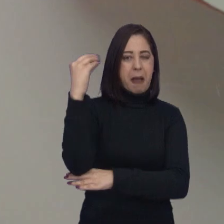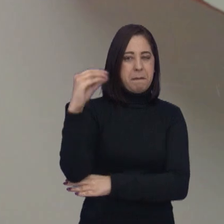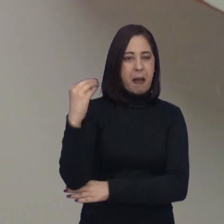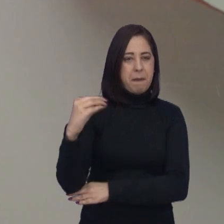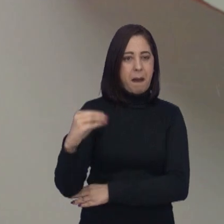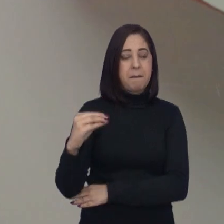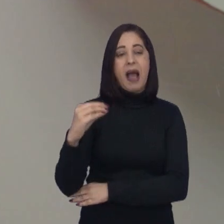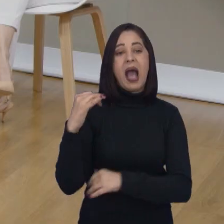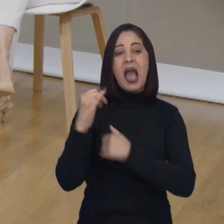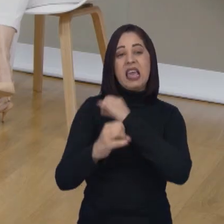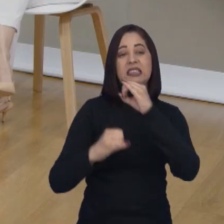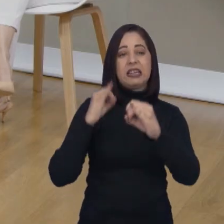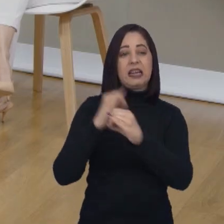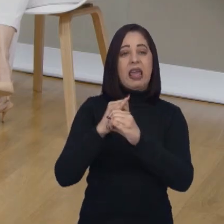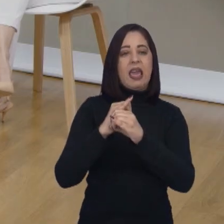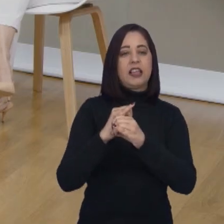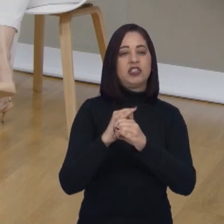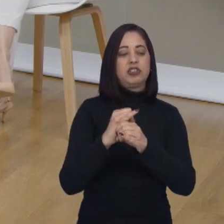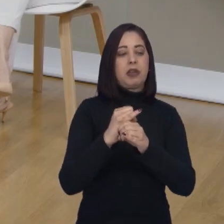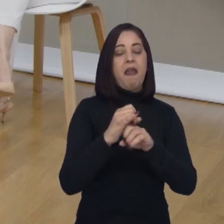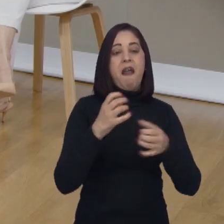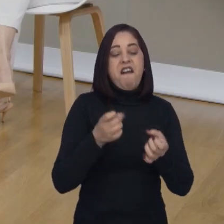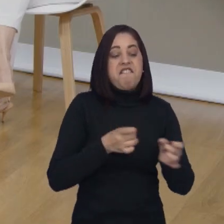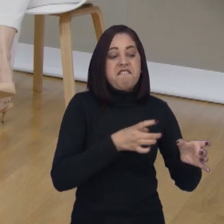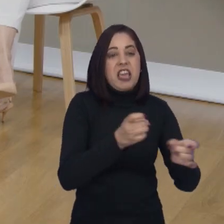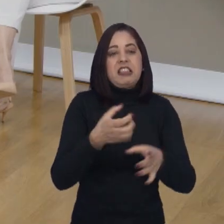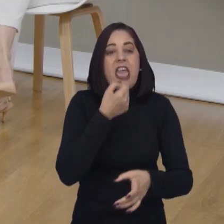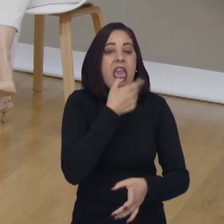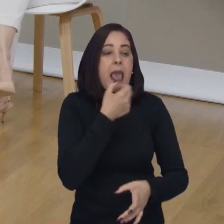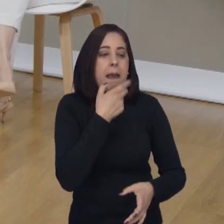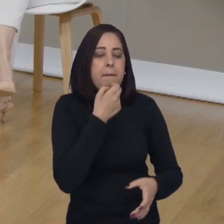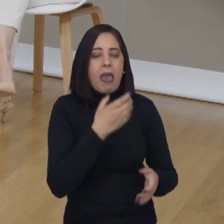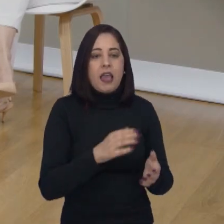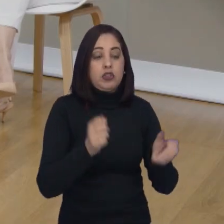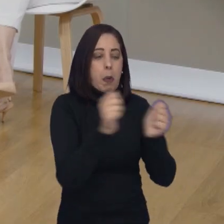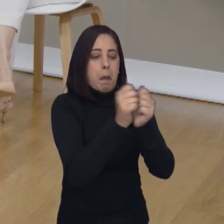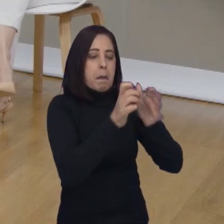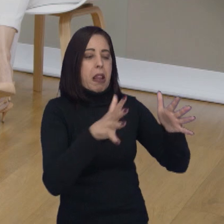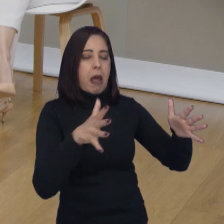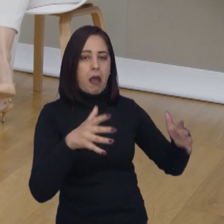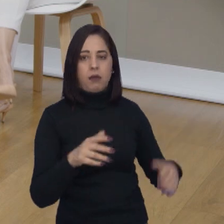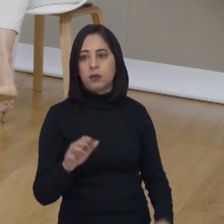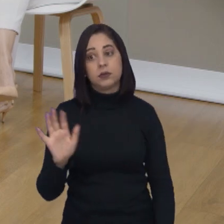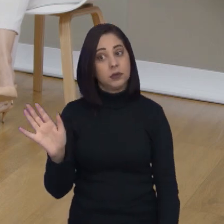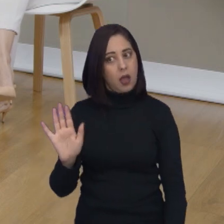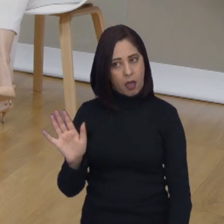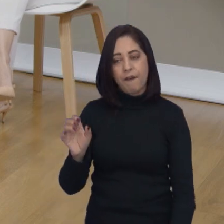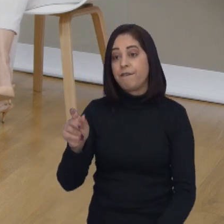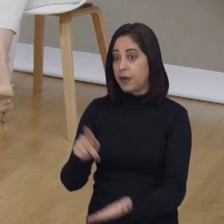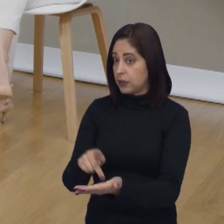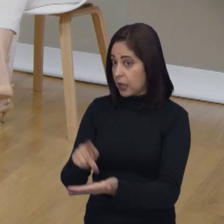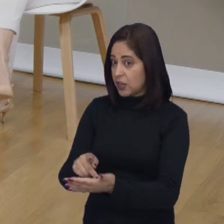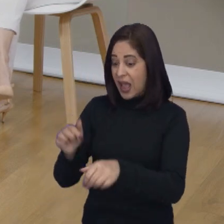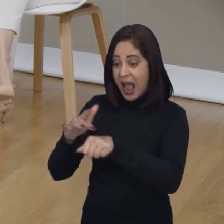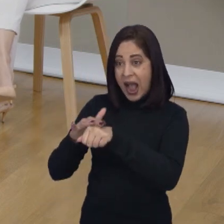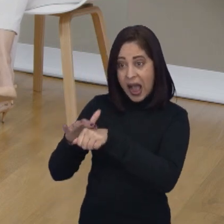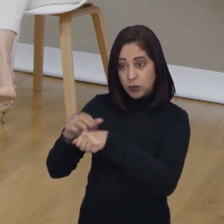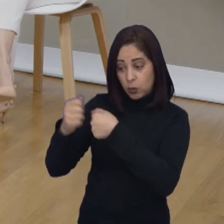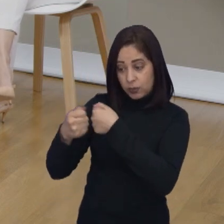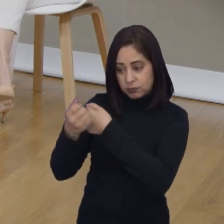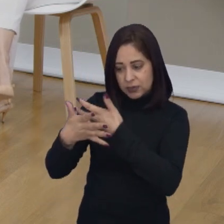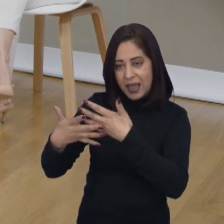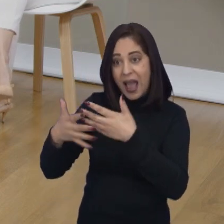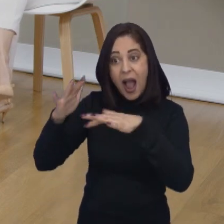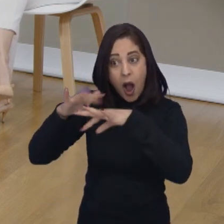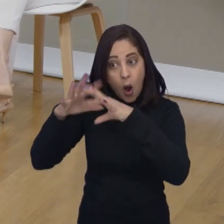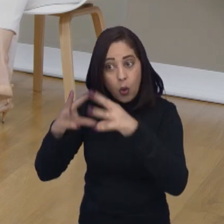tomar cuidado? Exato. O vitiligo não tem cura. É lógico que tem um controle, tem